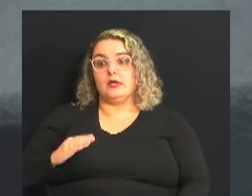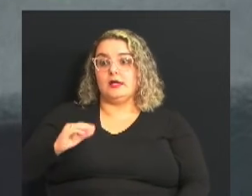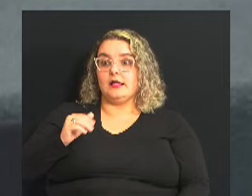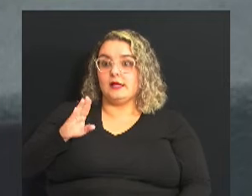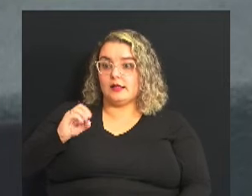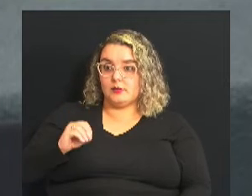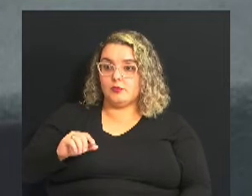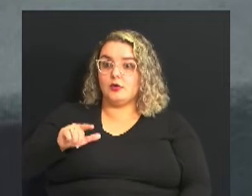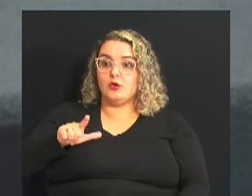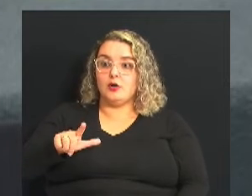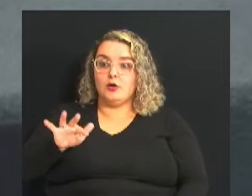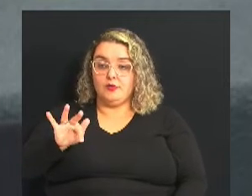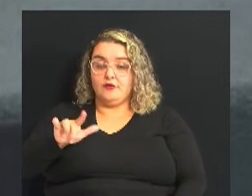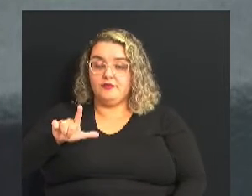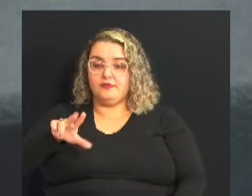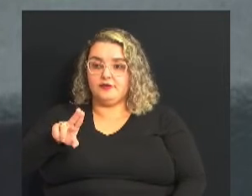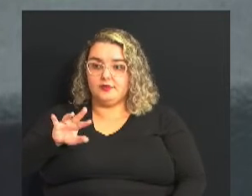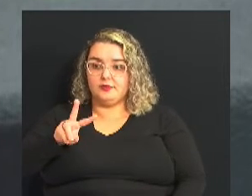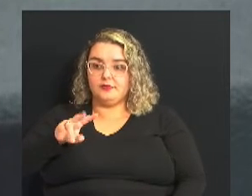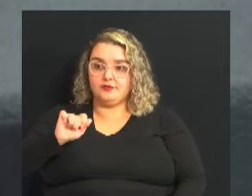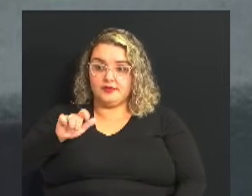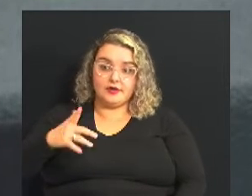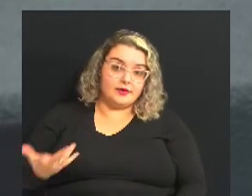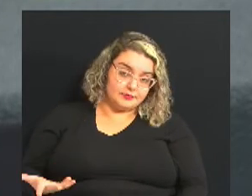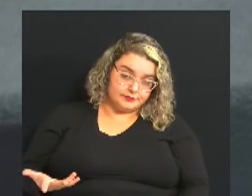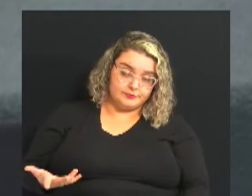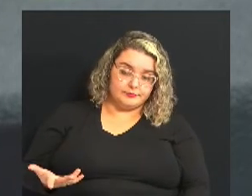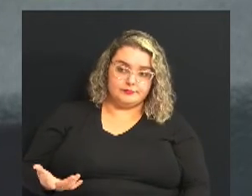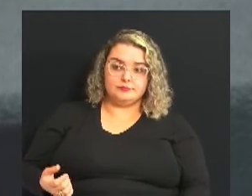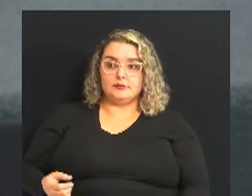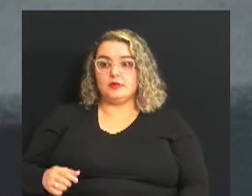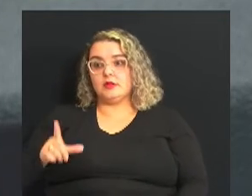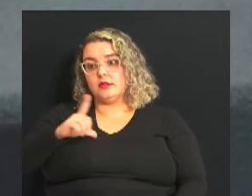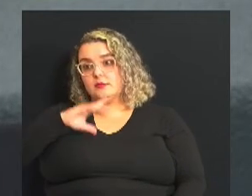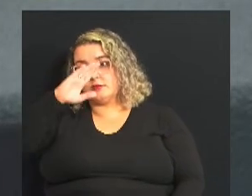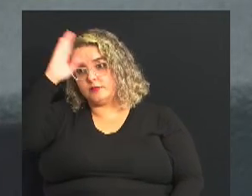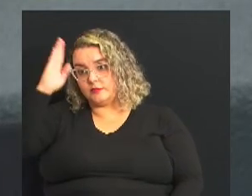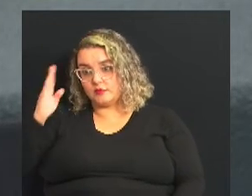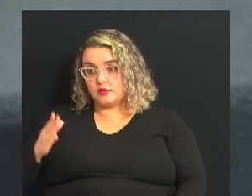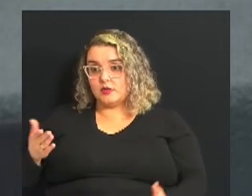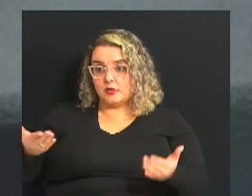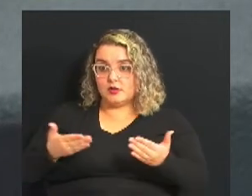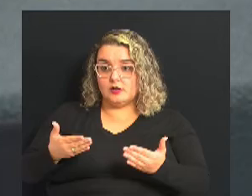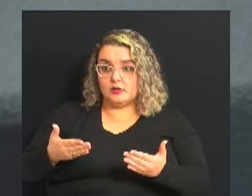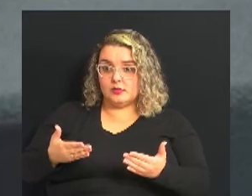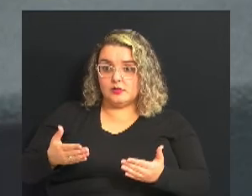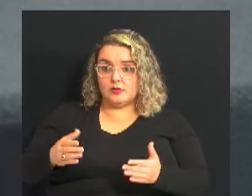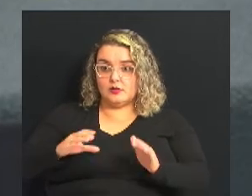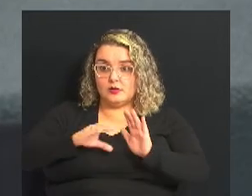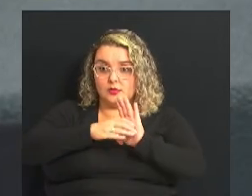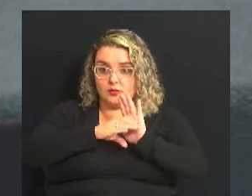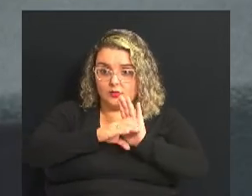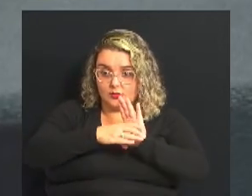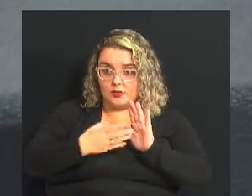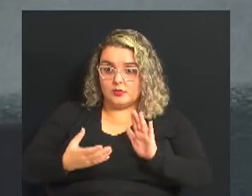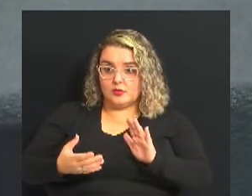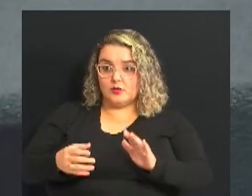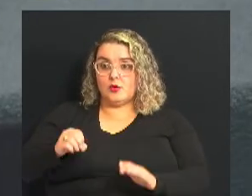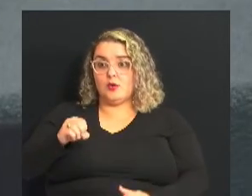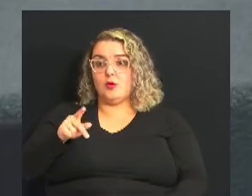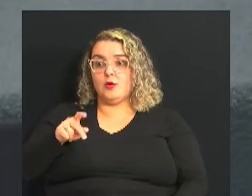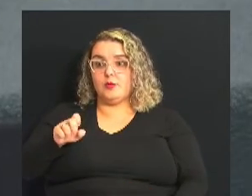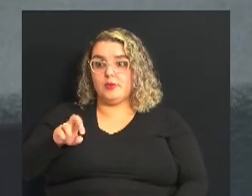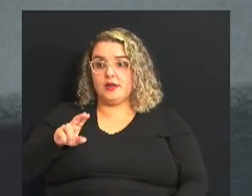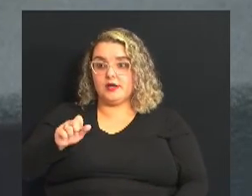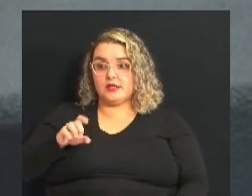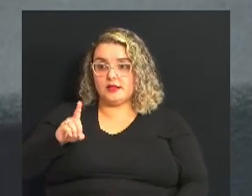né? Trouxemos também para o Brasil agora o conceito de operador neutro, né?